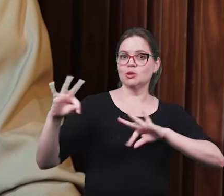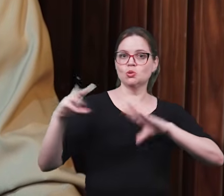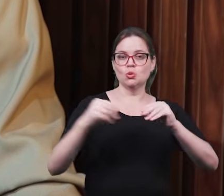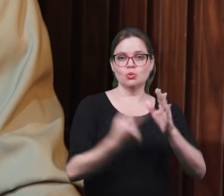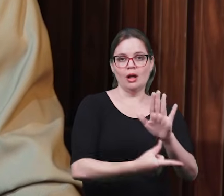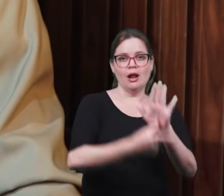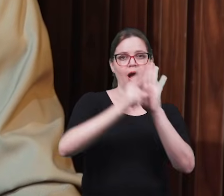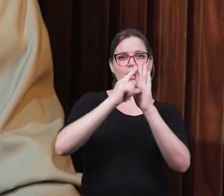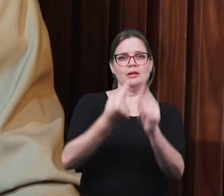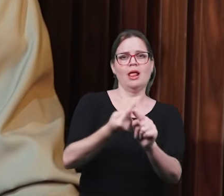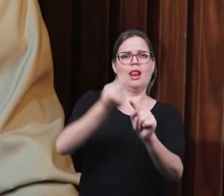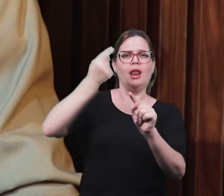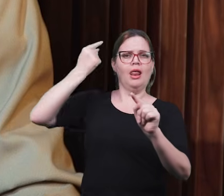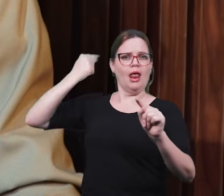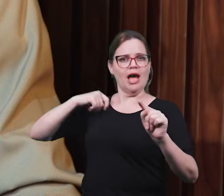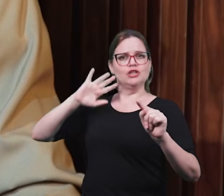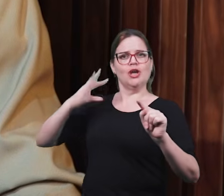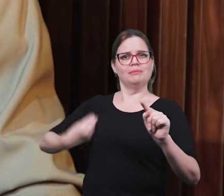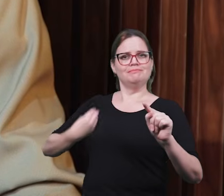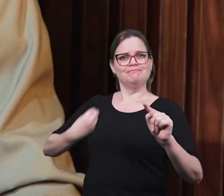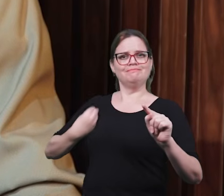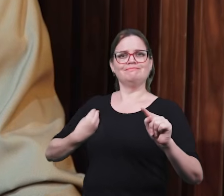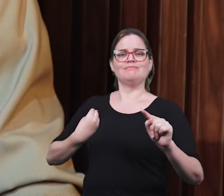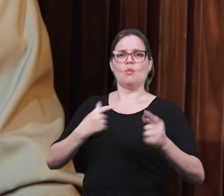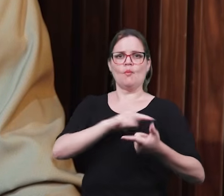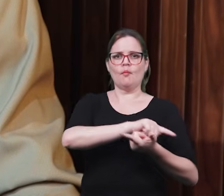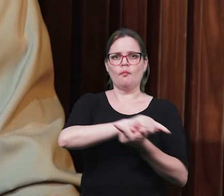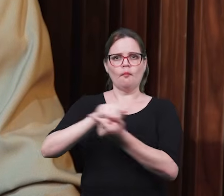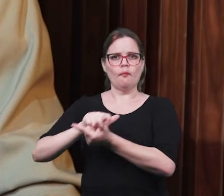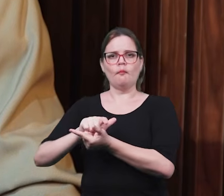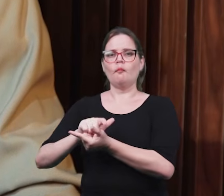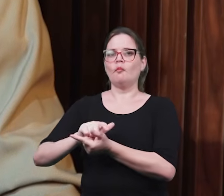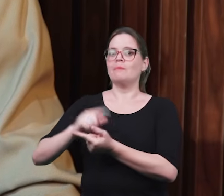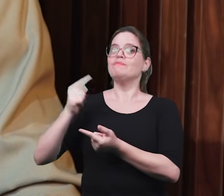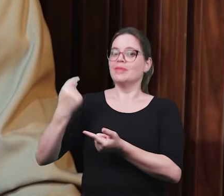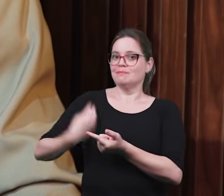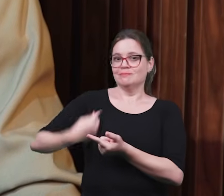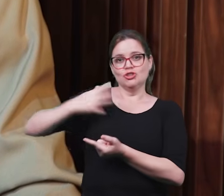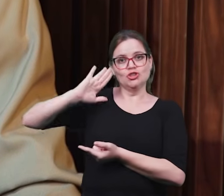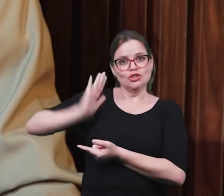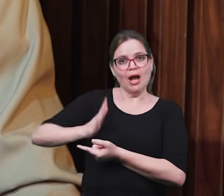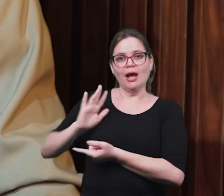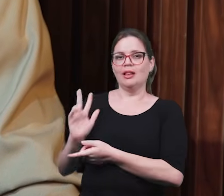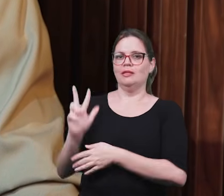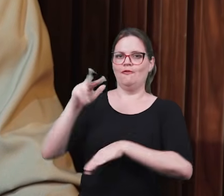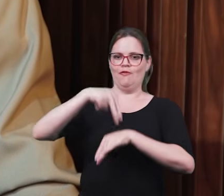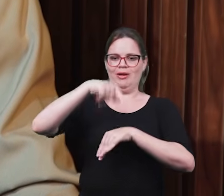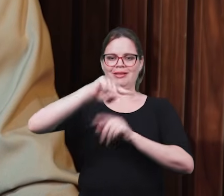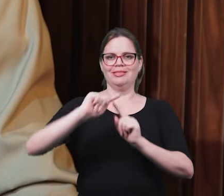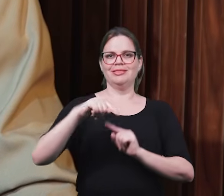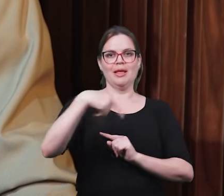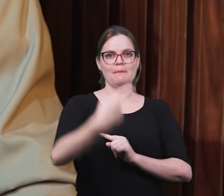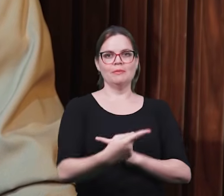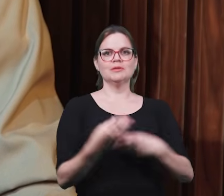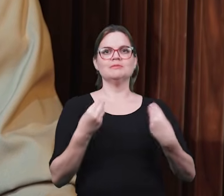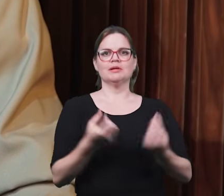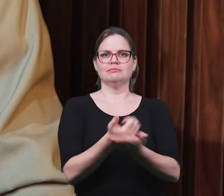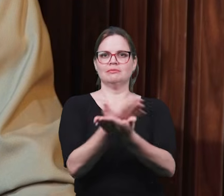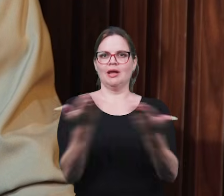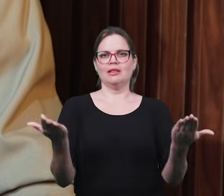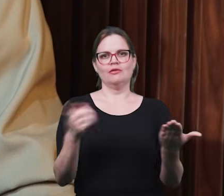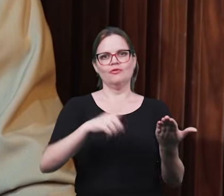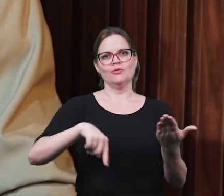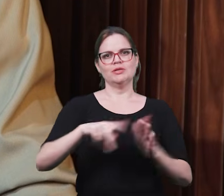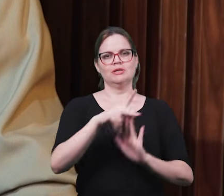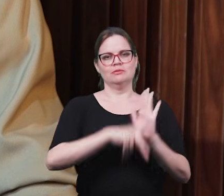no princípio, ele veio a esse mundo, como foi colocado pelos companheiros, para poder trazer a bênção de uma